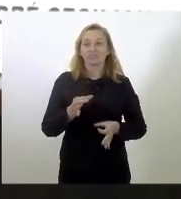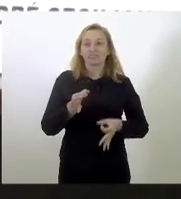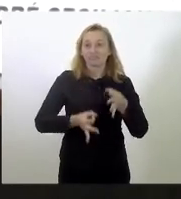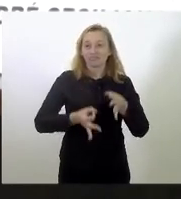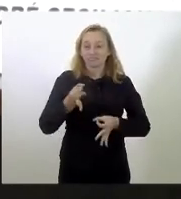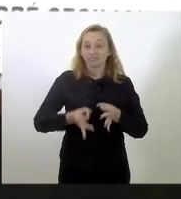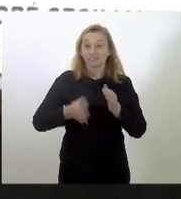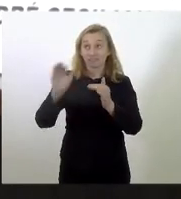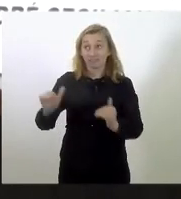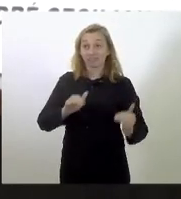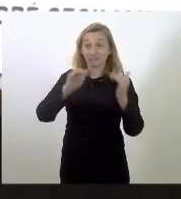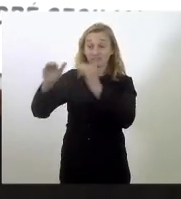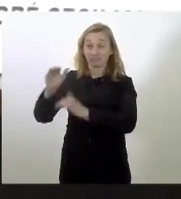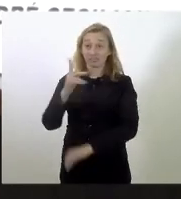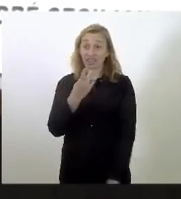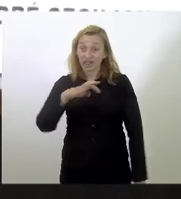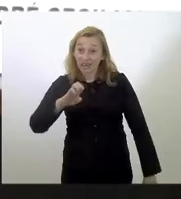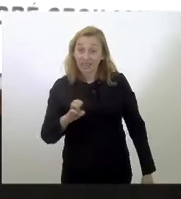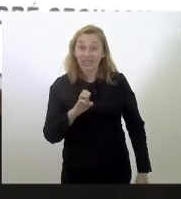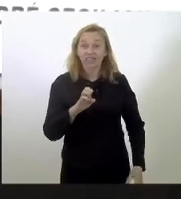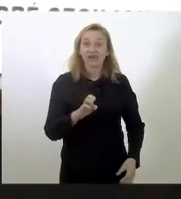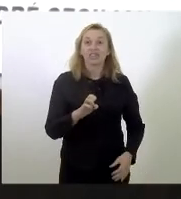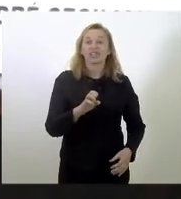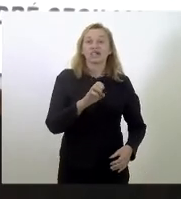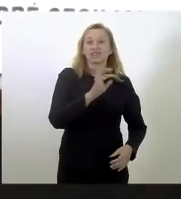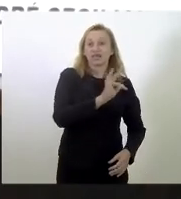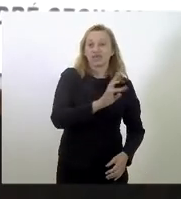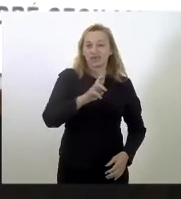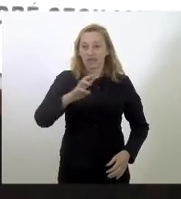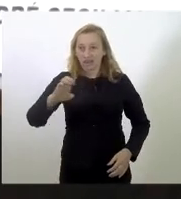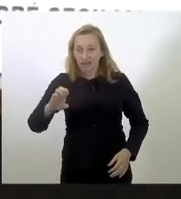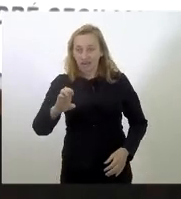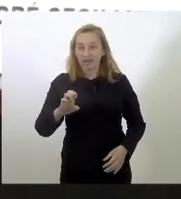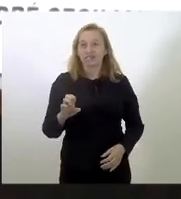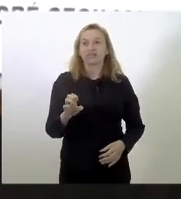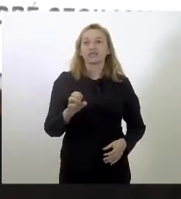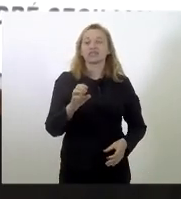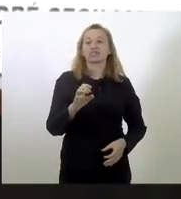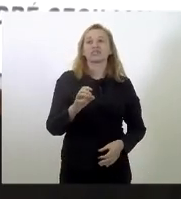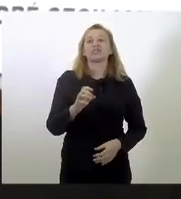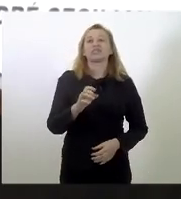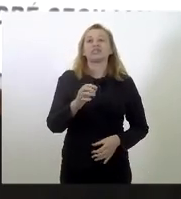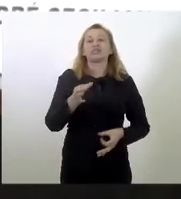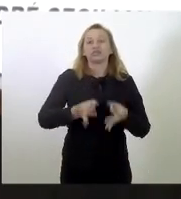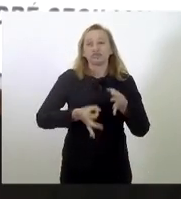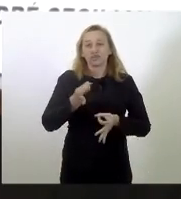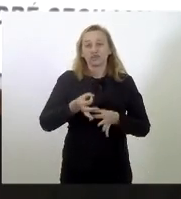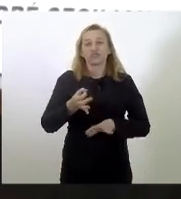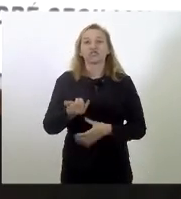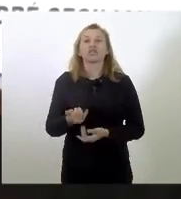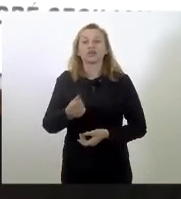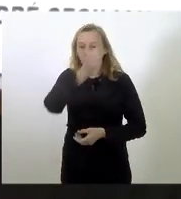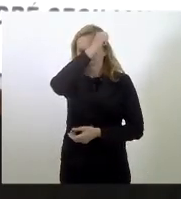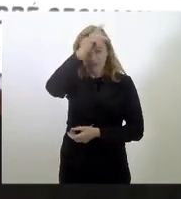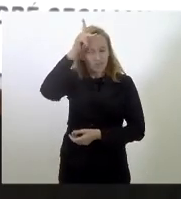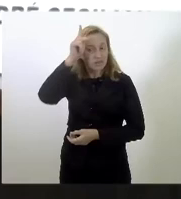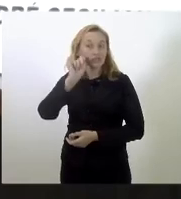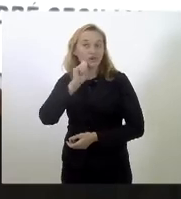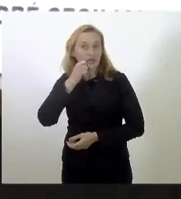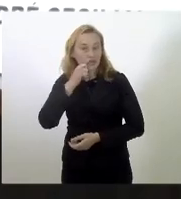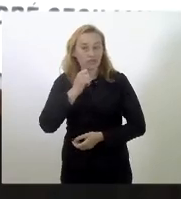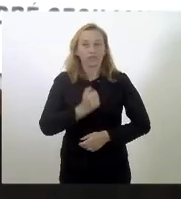Andrade Figueira, presidente do Tribunal de Justiça do Estado do Rio de Janeiro, ao Eduardo Paes, prefeito dessa cidade